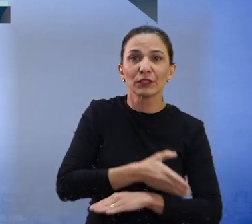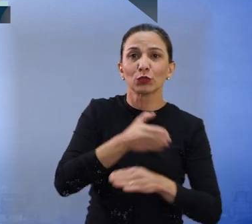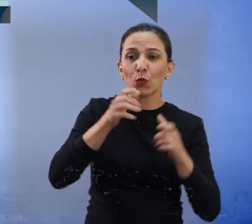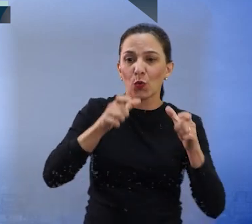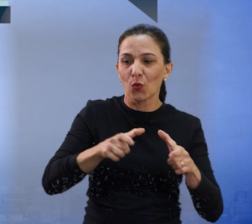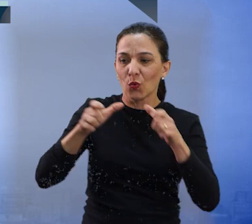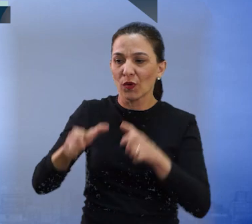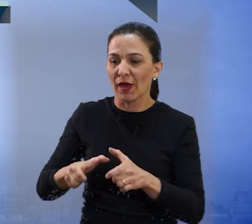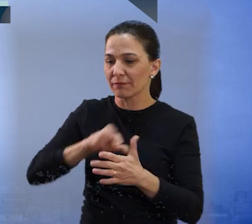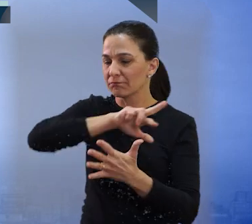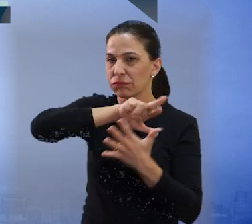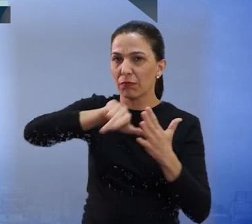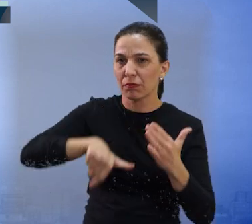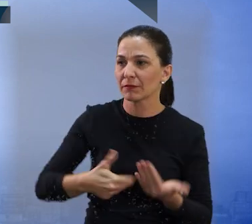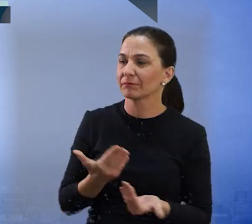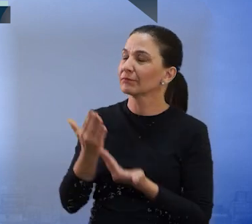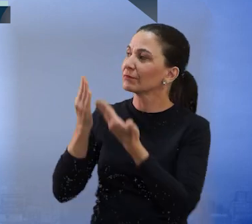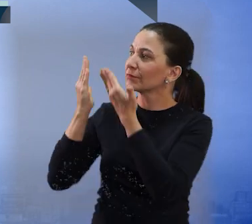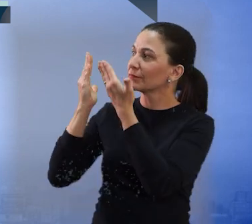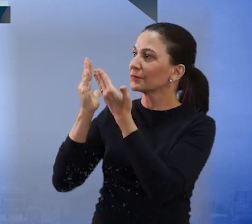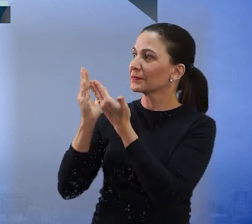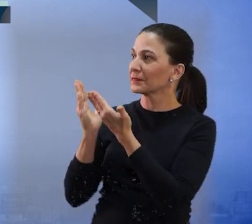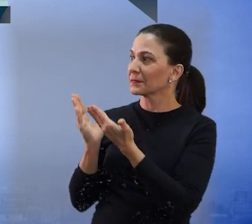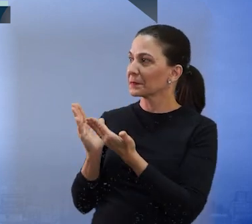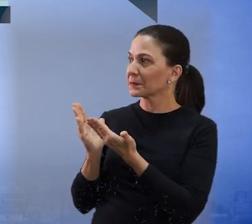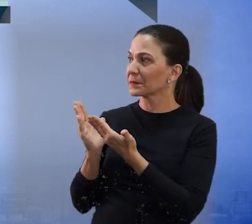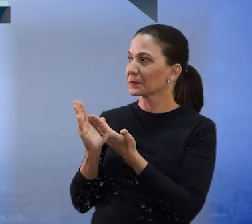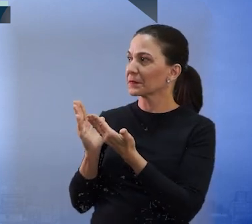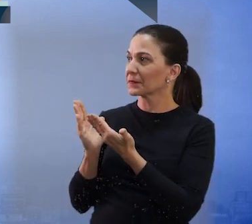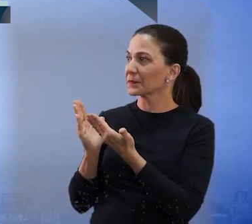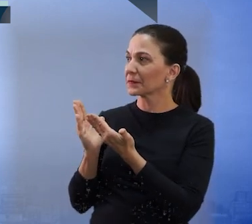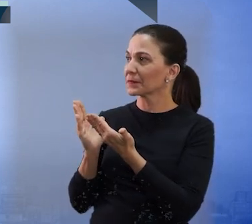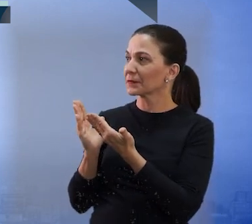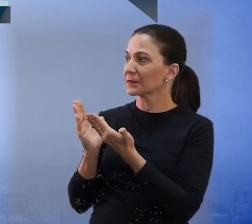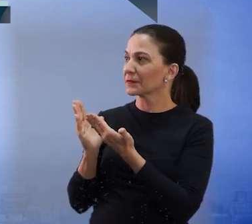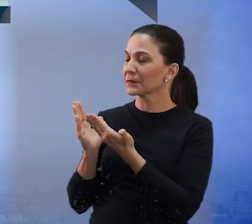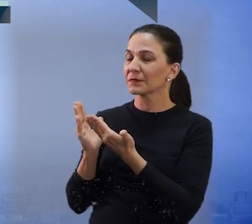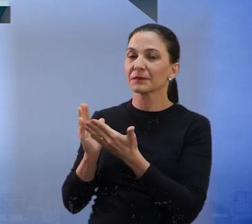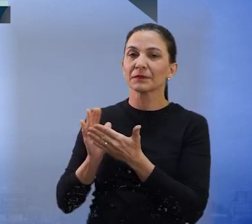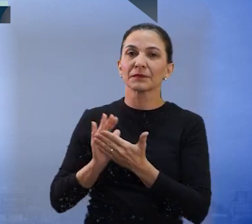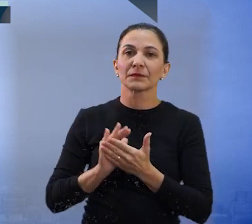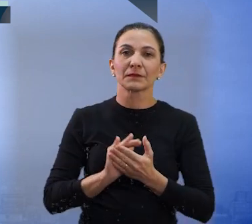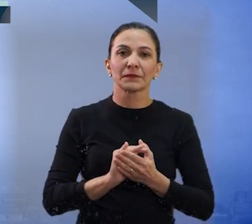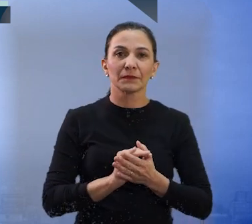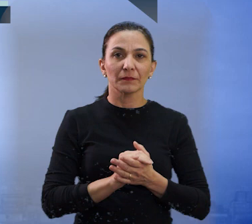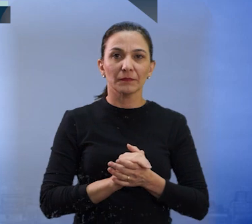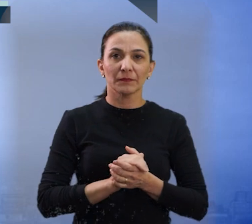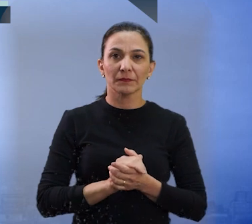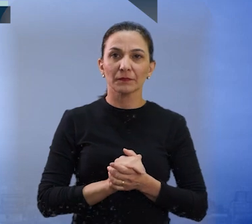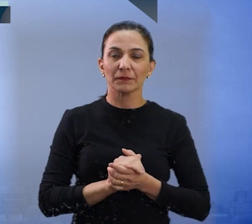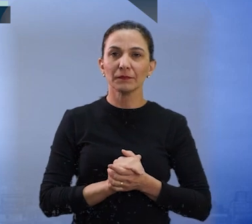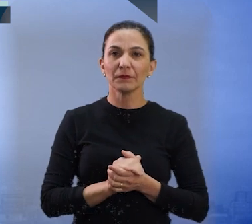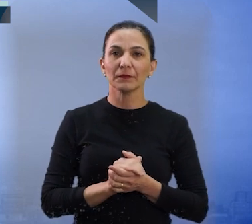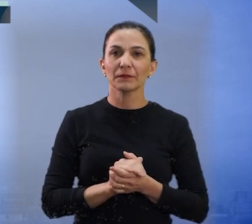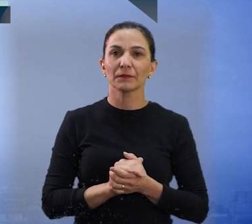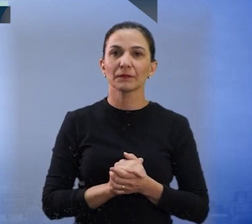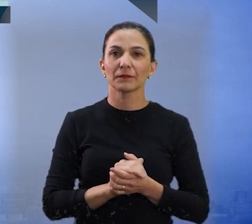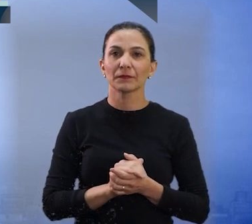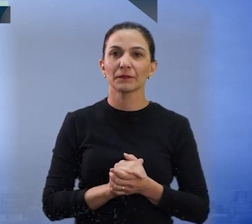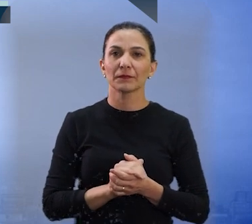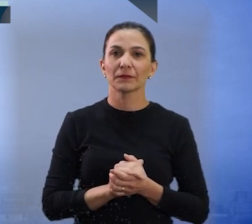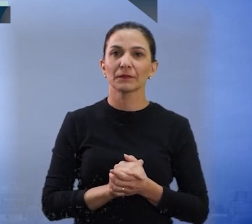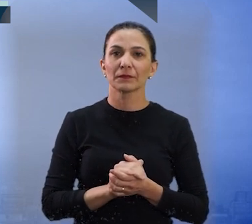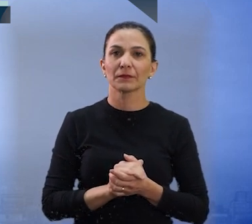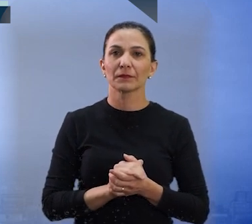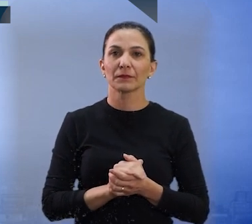o guichê da dívida ativa na prefeitura o DAE assume procuradoria fiscal e tributária no fórum e os postos